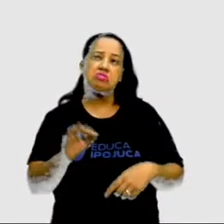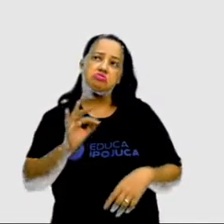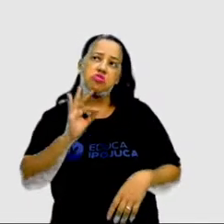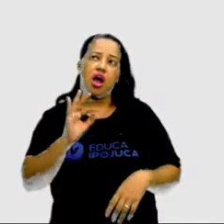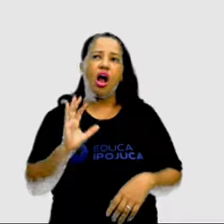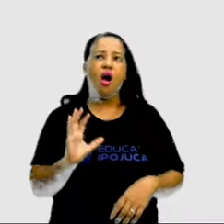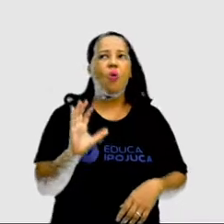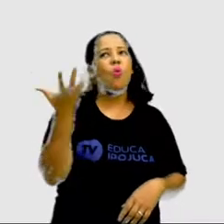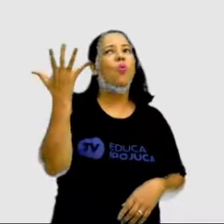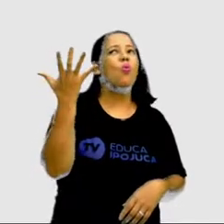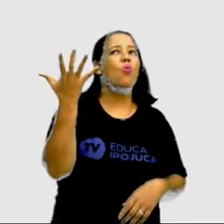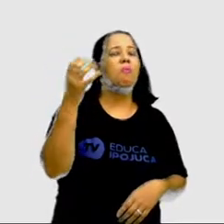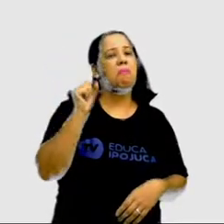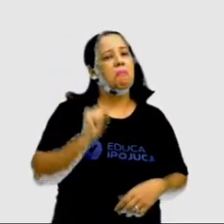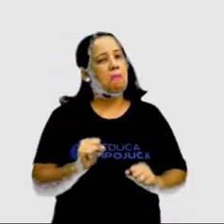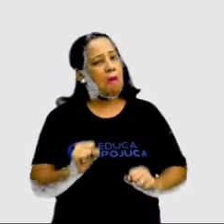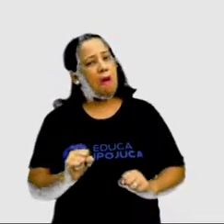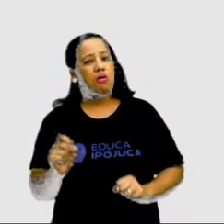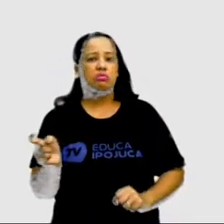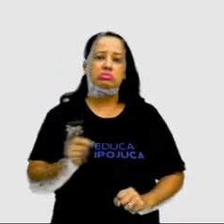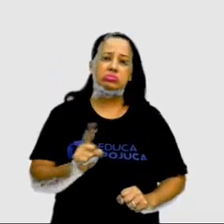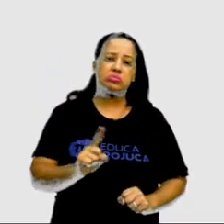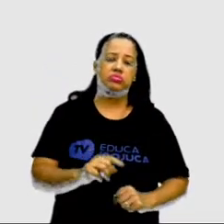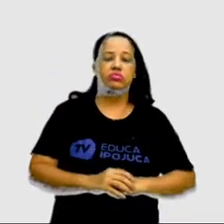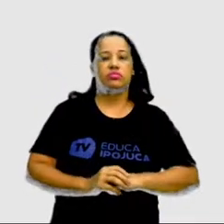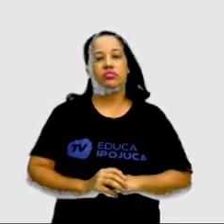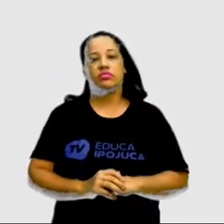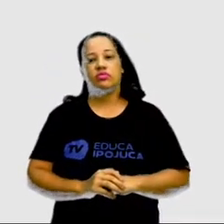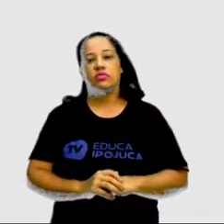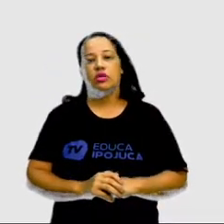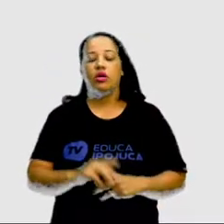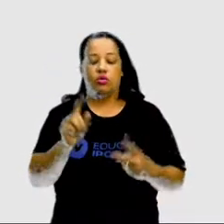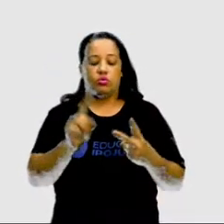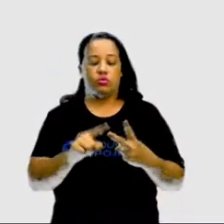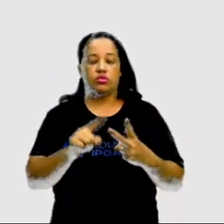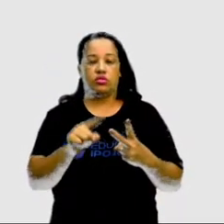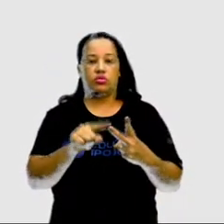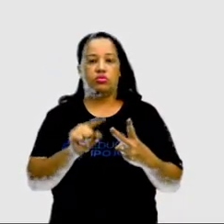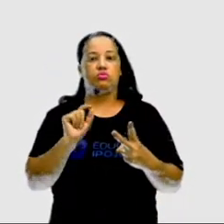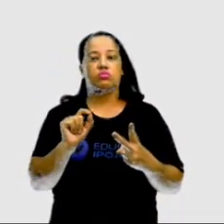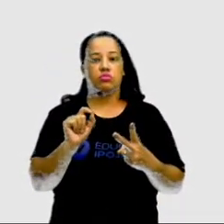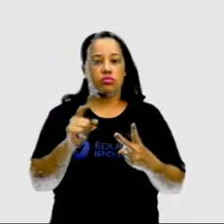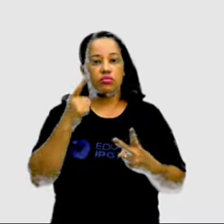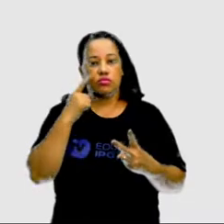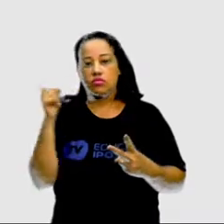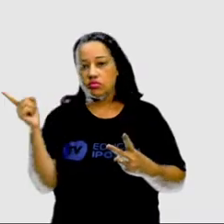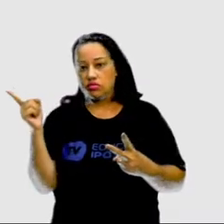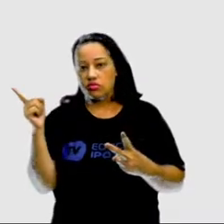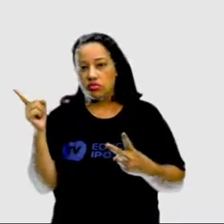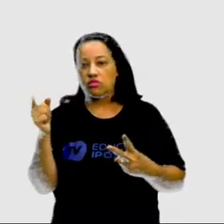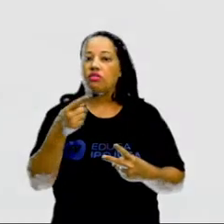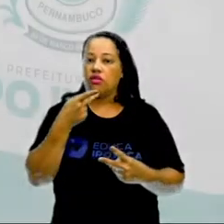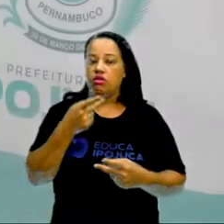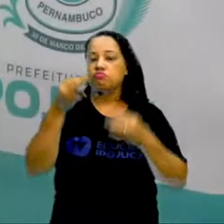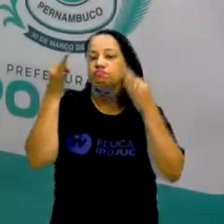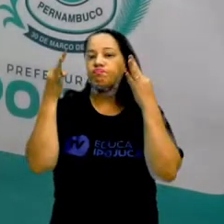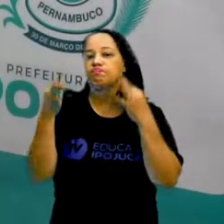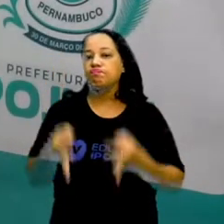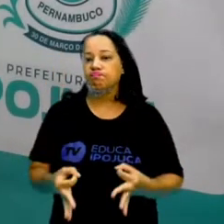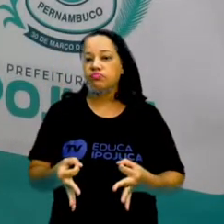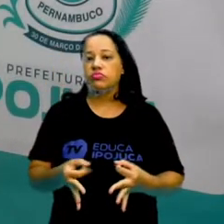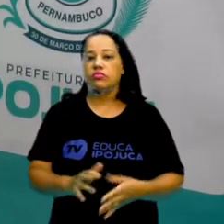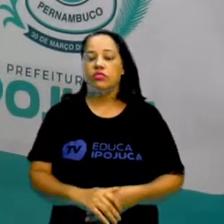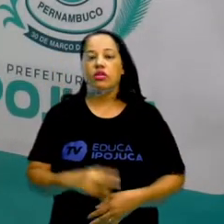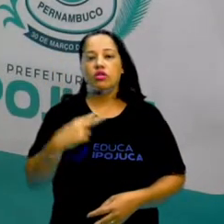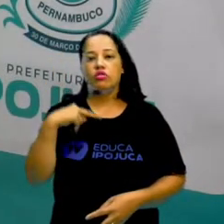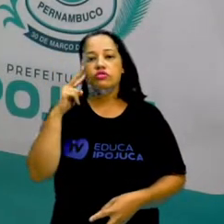acontecer ou não. Já o segundo é o going to, que indica uma certeza, tá bom? É quando